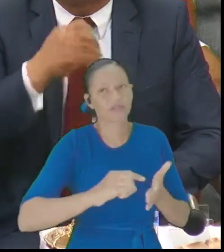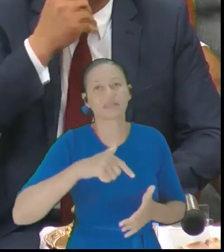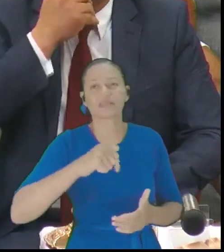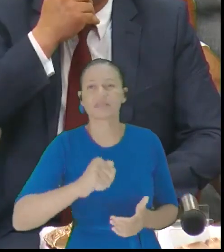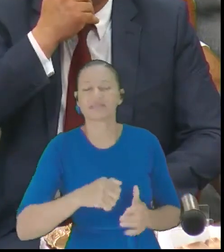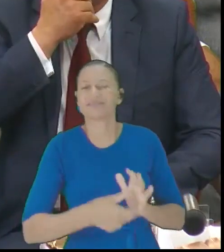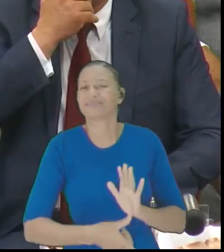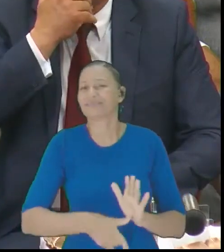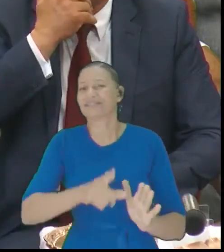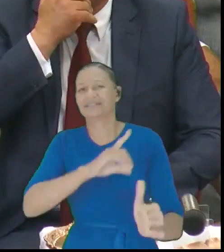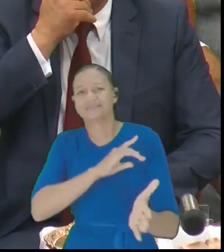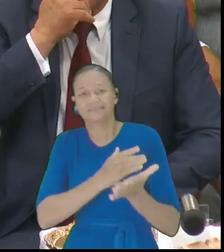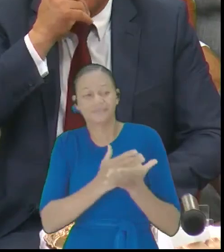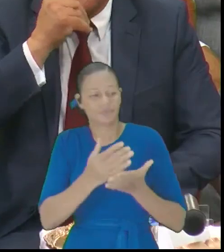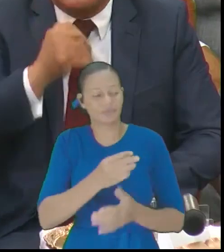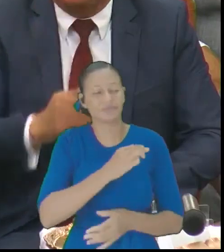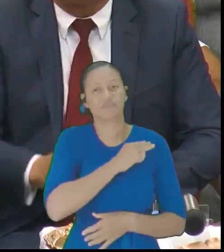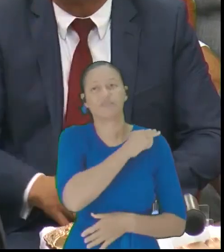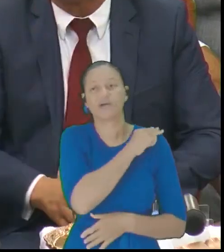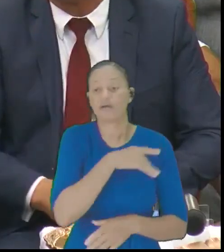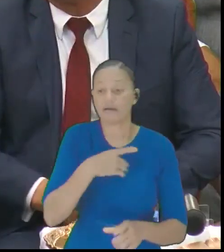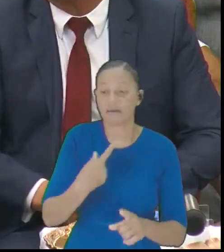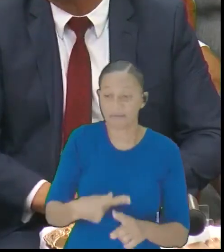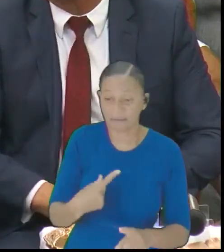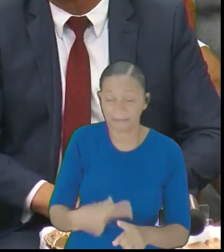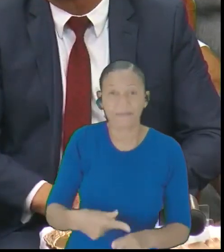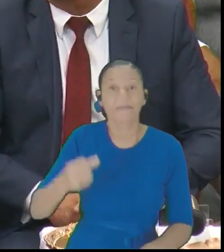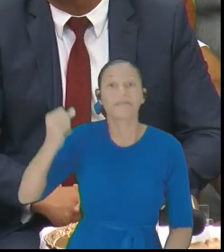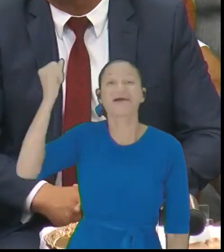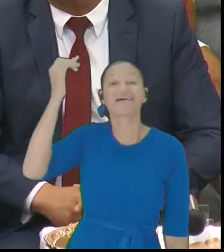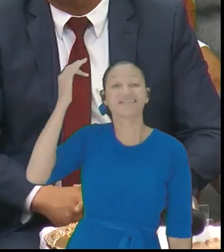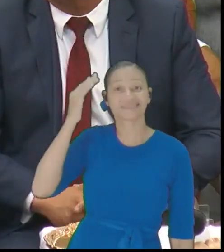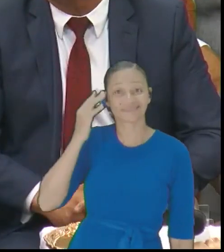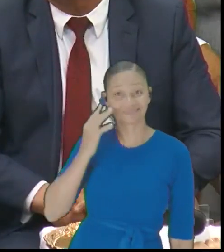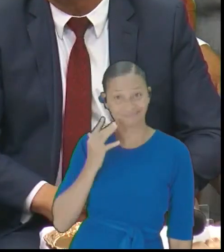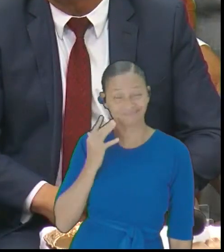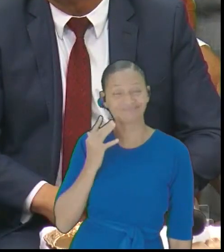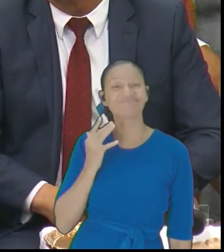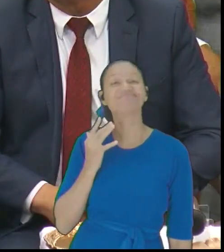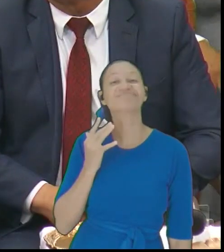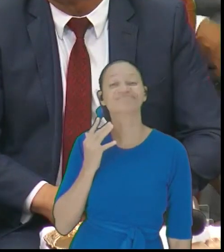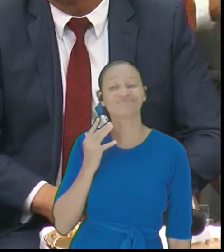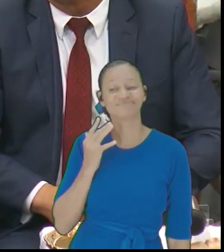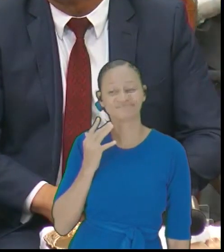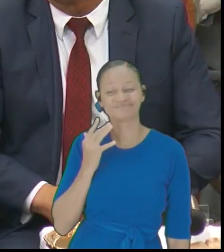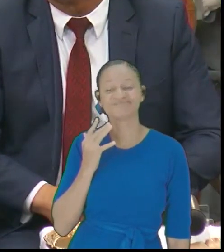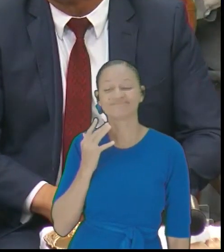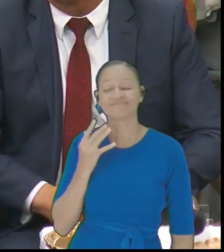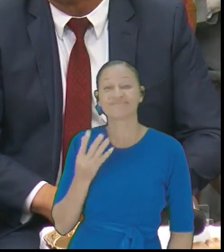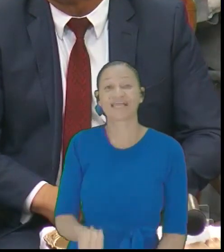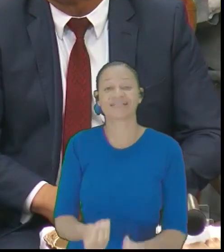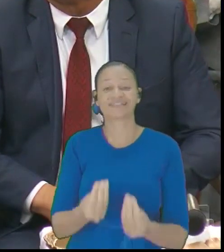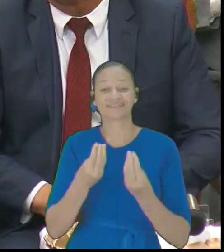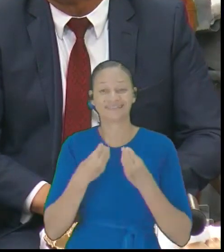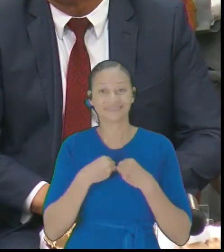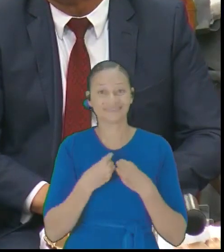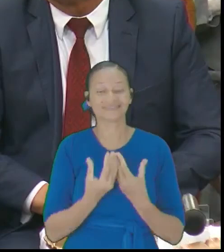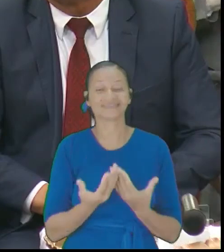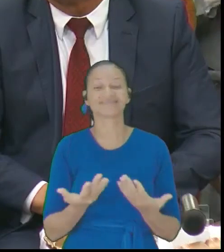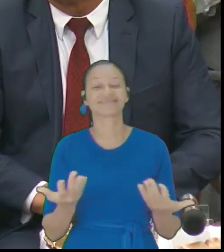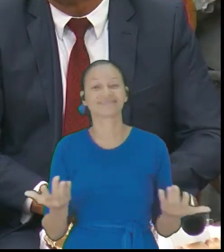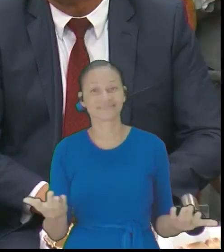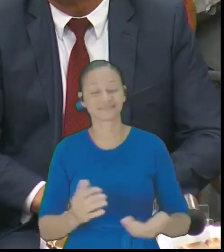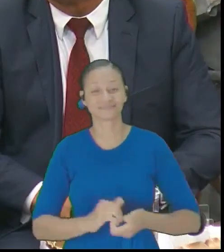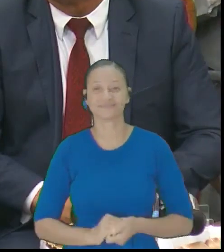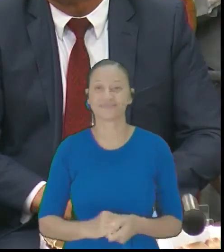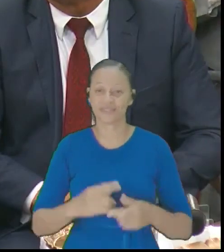Paulo, antes do ministério, Paulo disse assim: porque a graça nos foi dada,